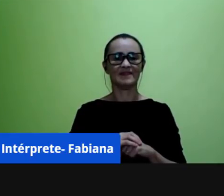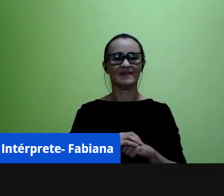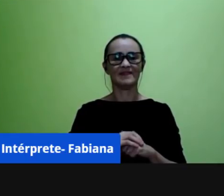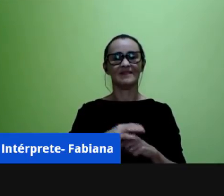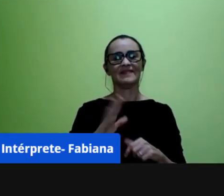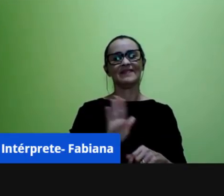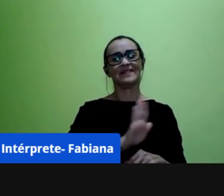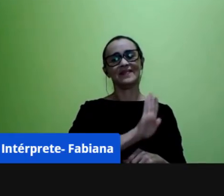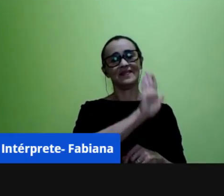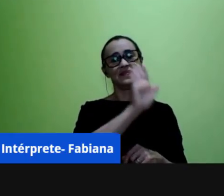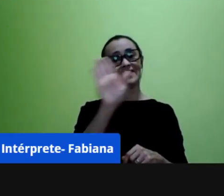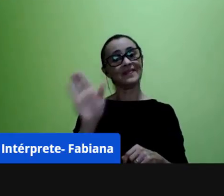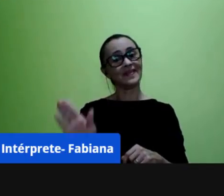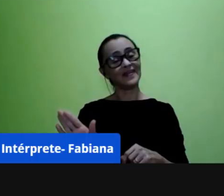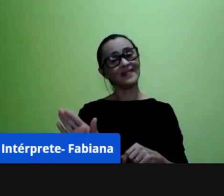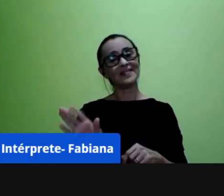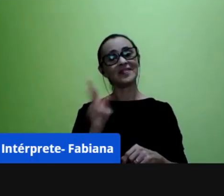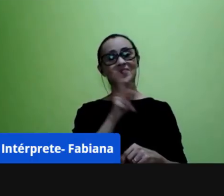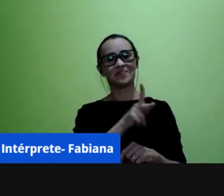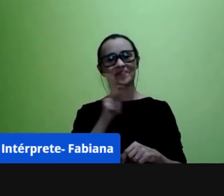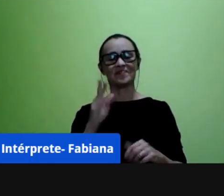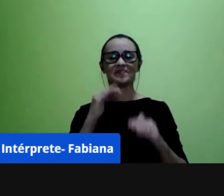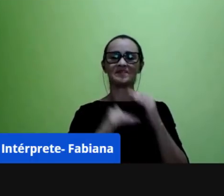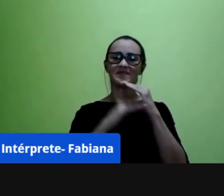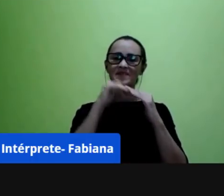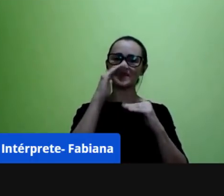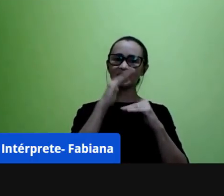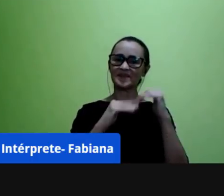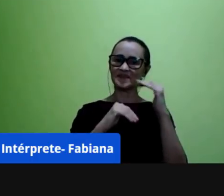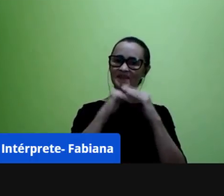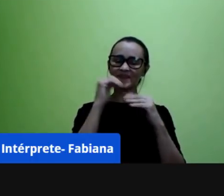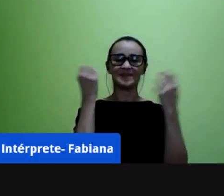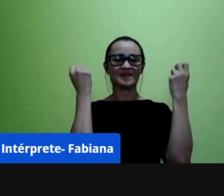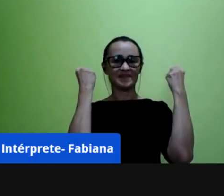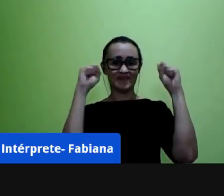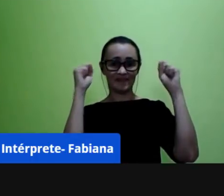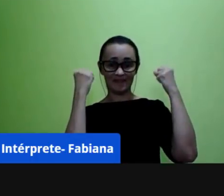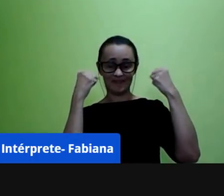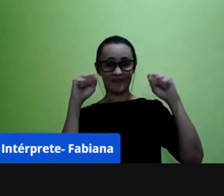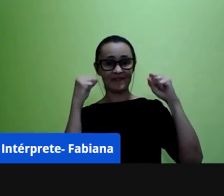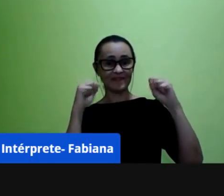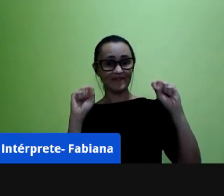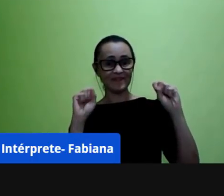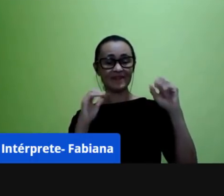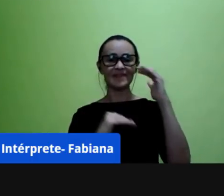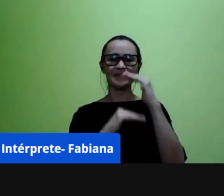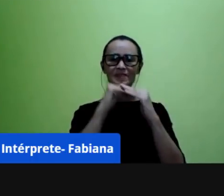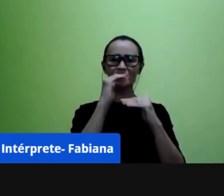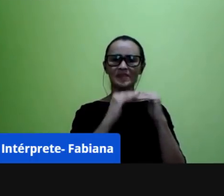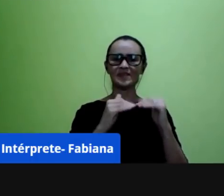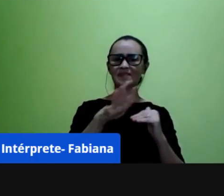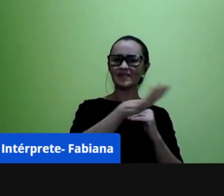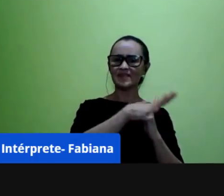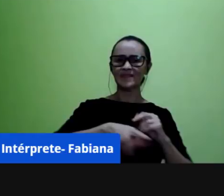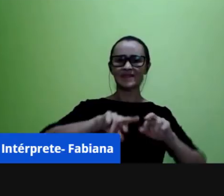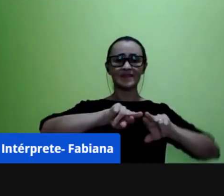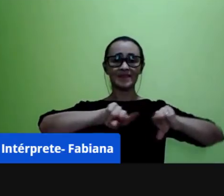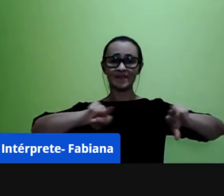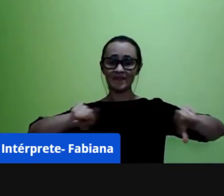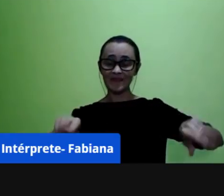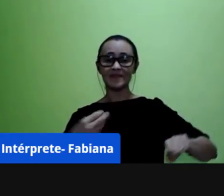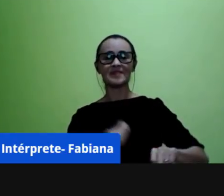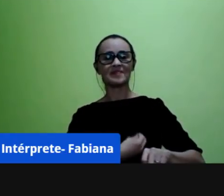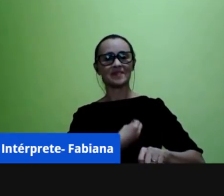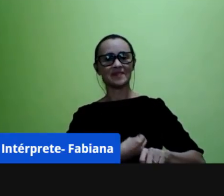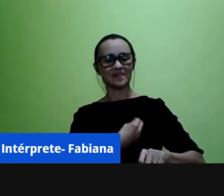Olá, professores, profissionais de educação física e demais profissionais de outras áreas que estão participando.